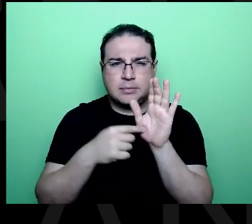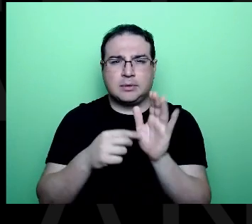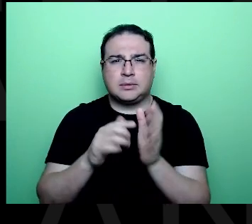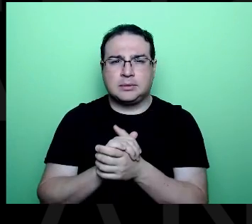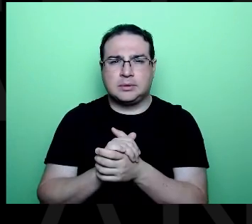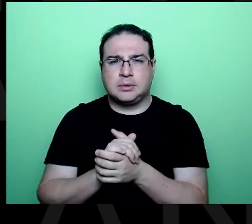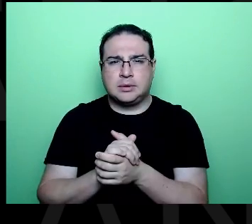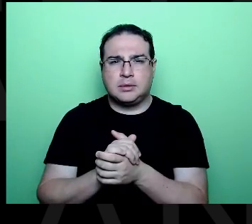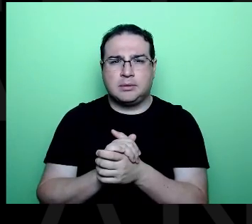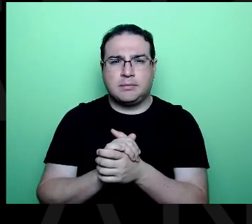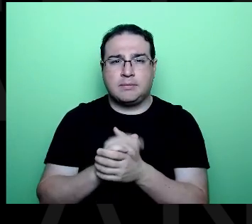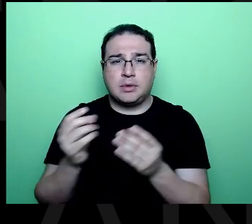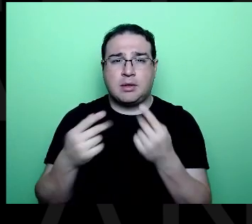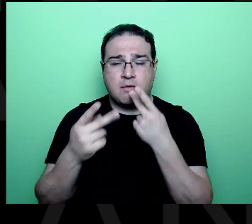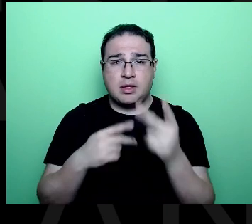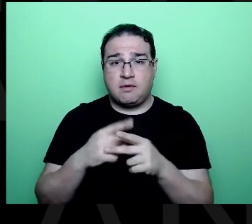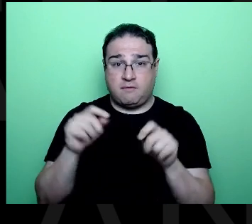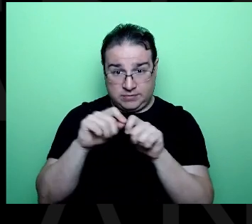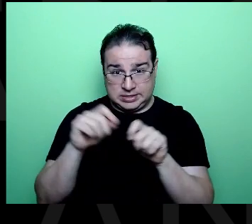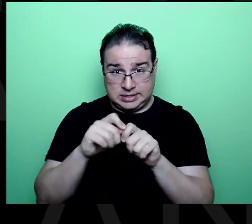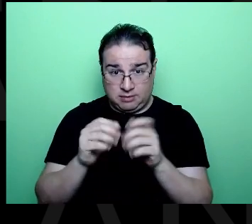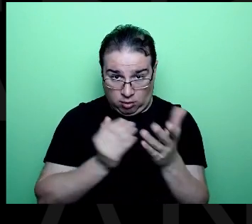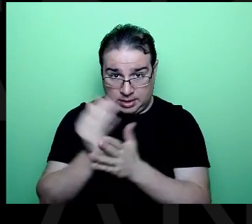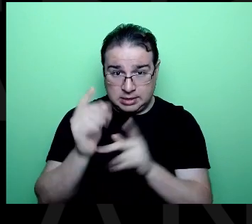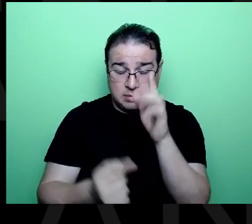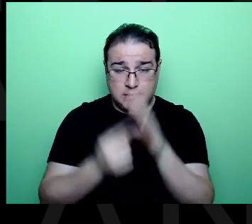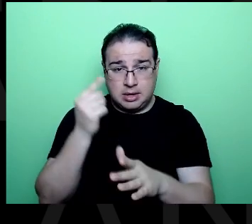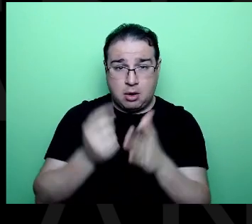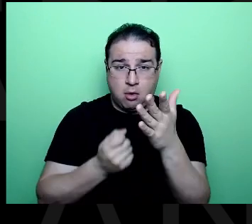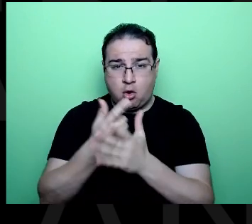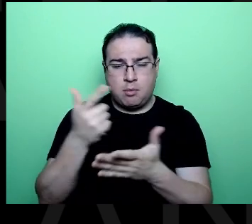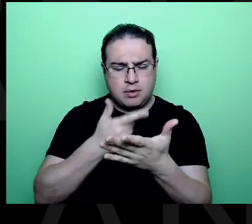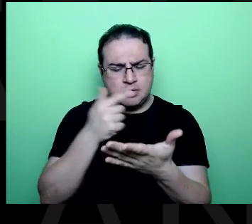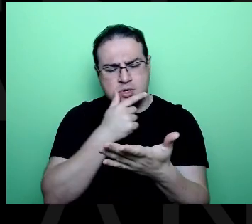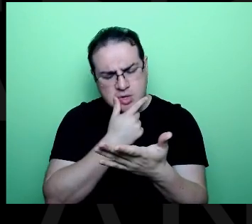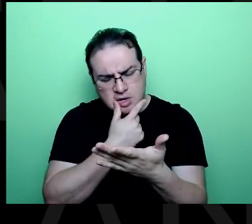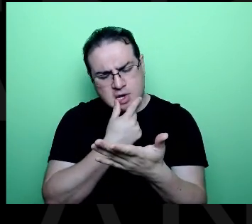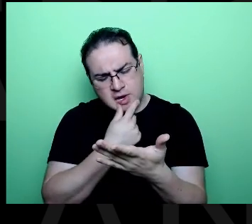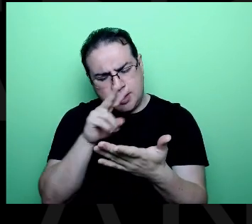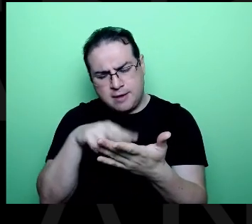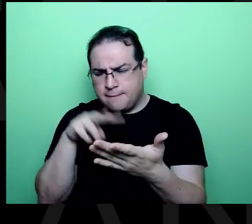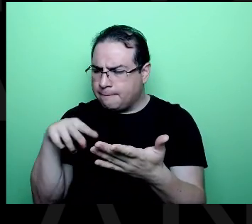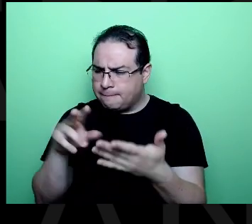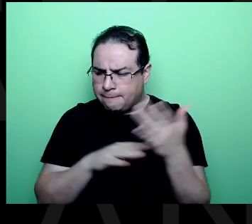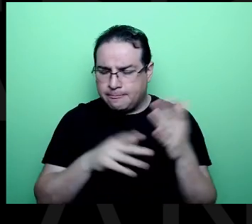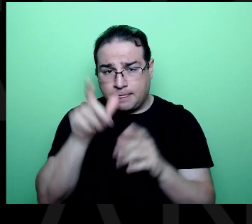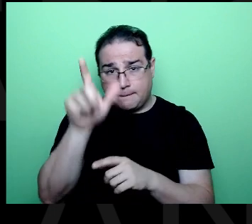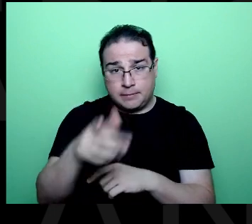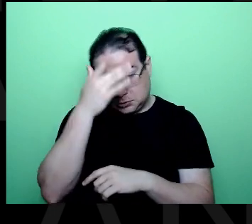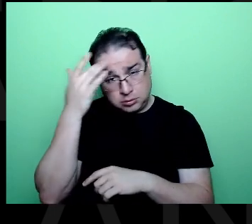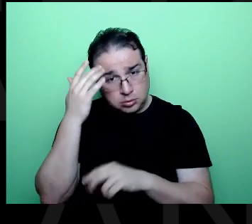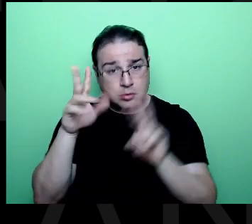A primeira quebra é isso. Quando você fala assim, vou fazer. Vai lá, você compra um livro, começa a ler alguma coisa sobre o seu personagem ou